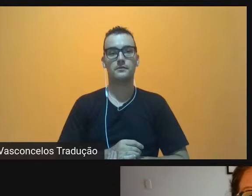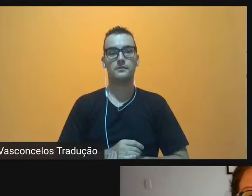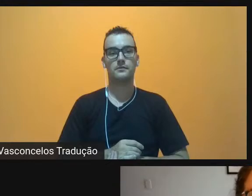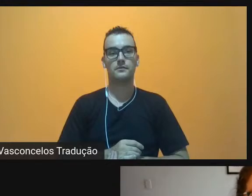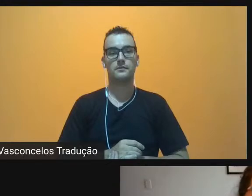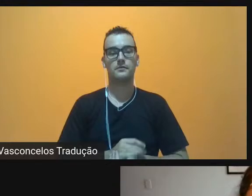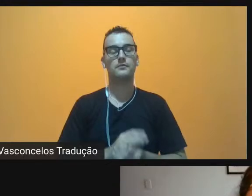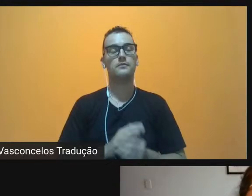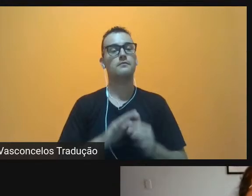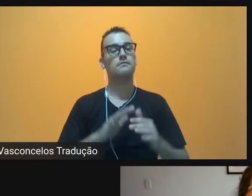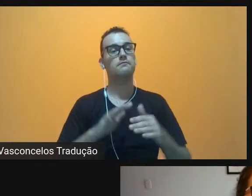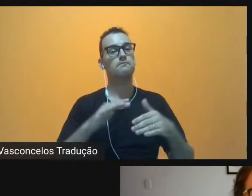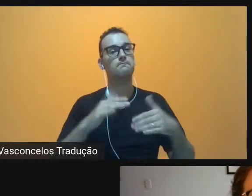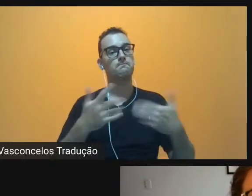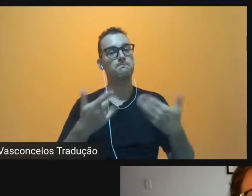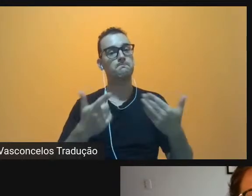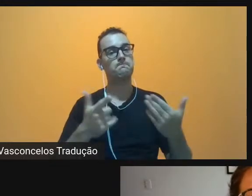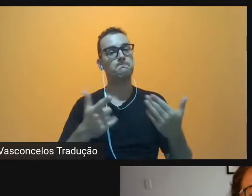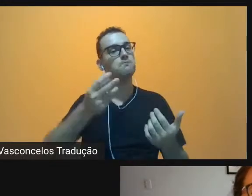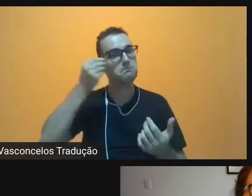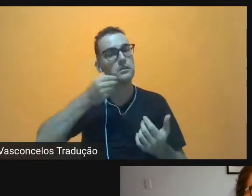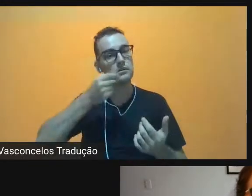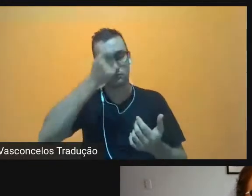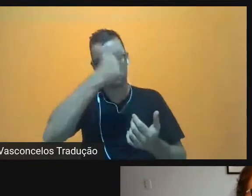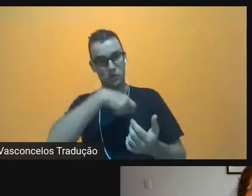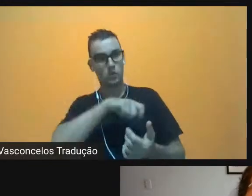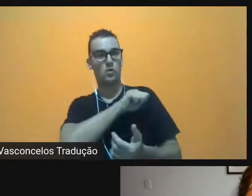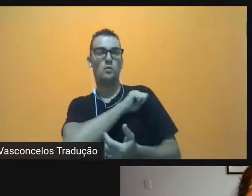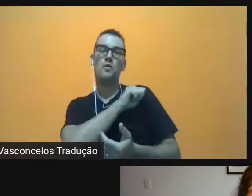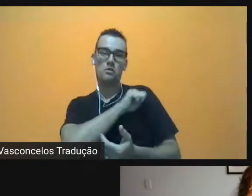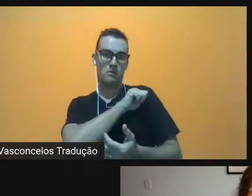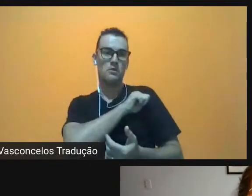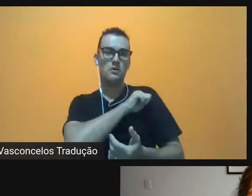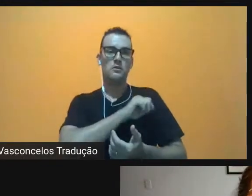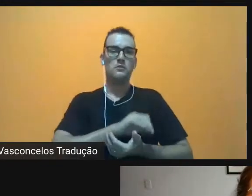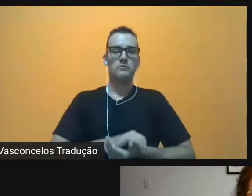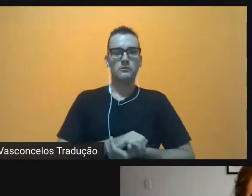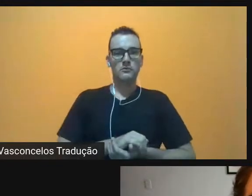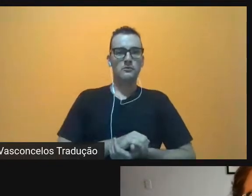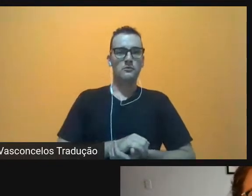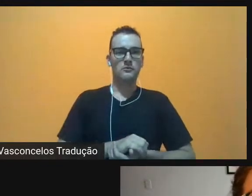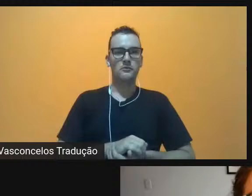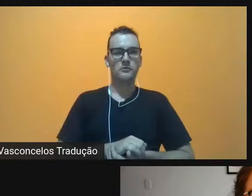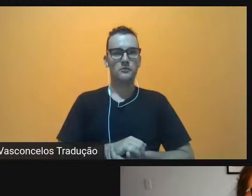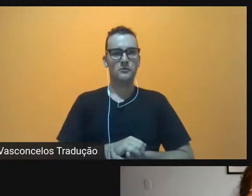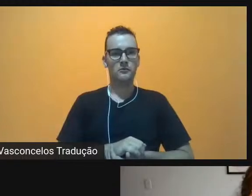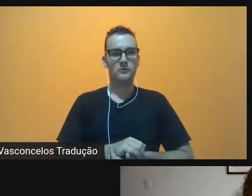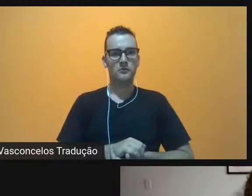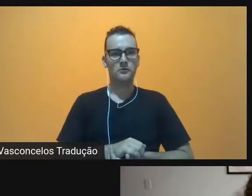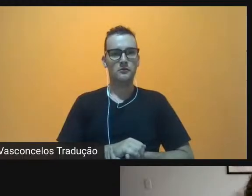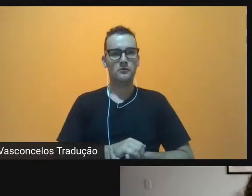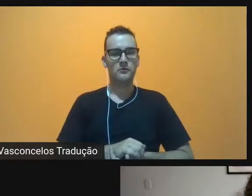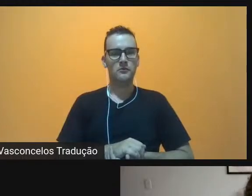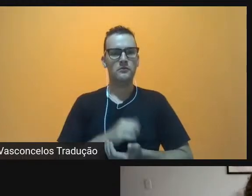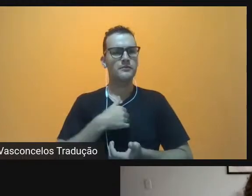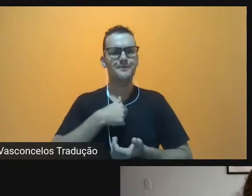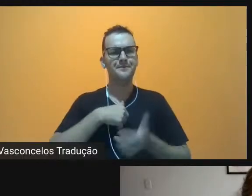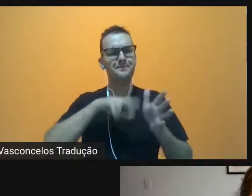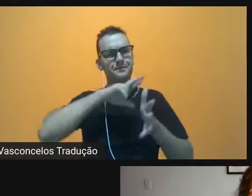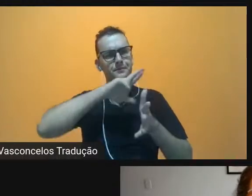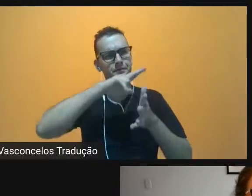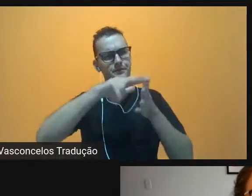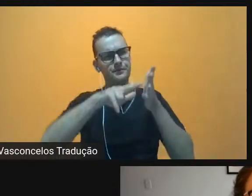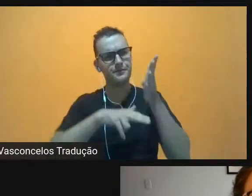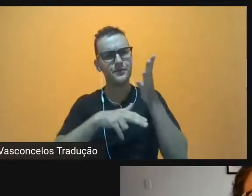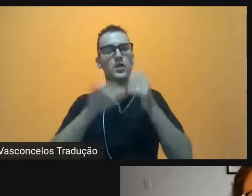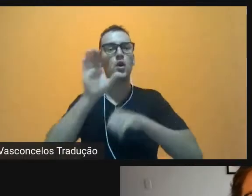como cursista, né, o aprendizado que eu tive nos cursos que eu fiz de autodescrição,